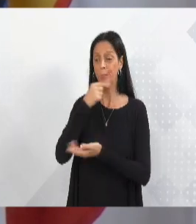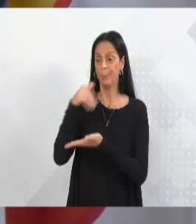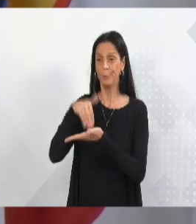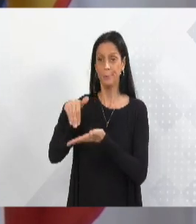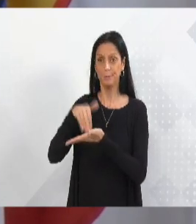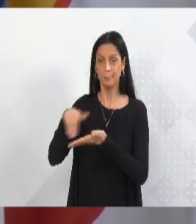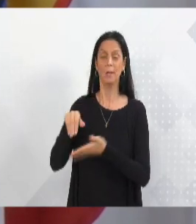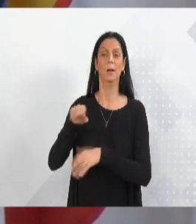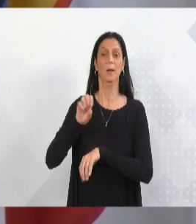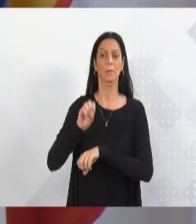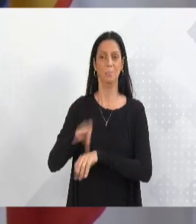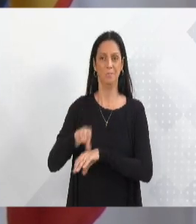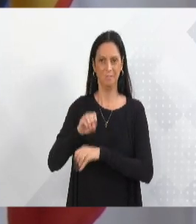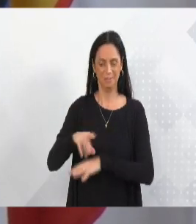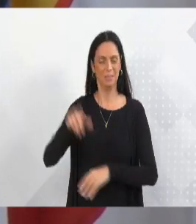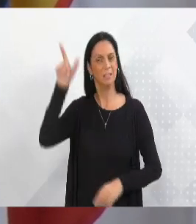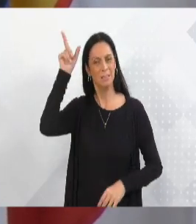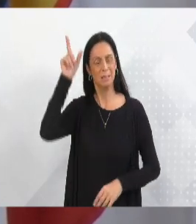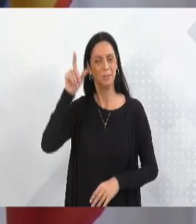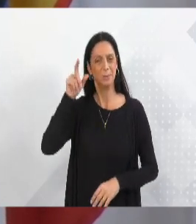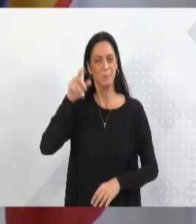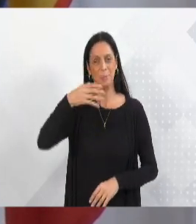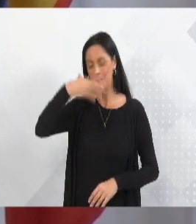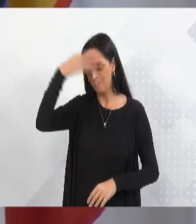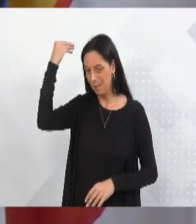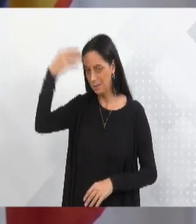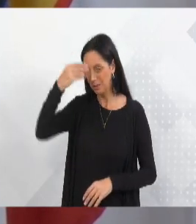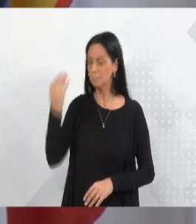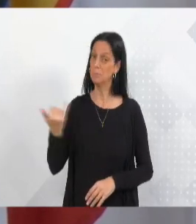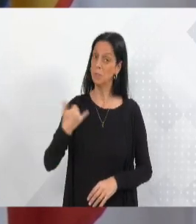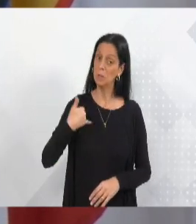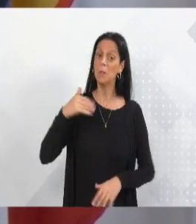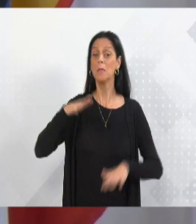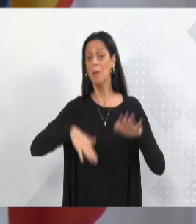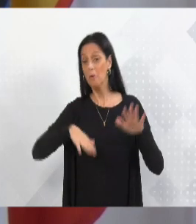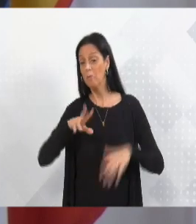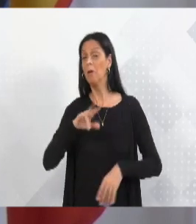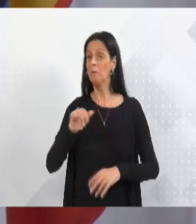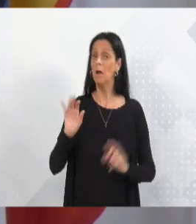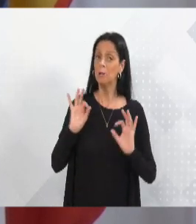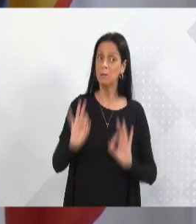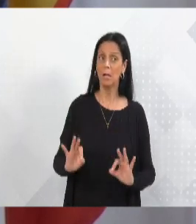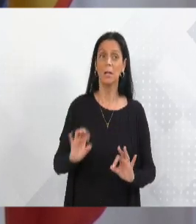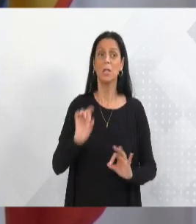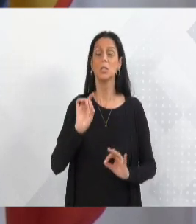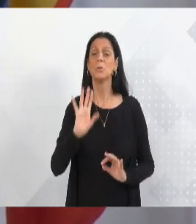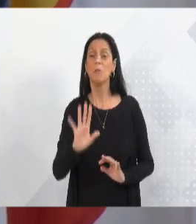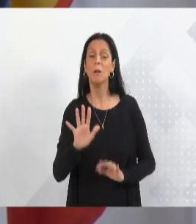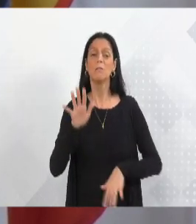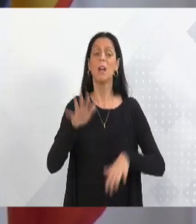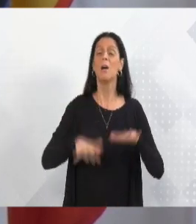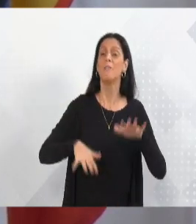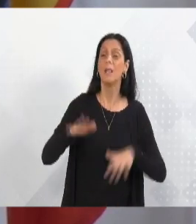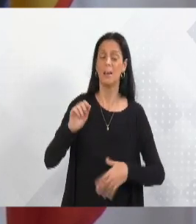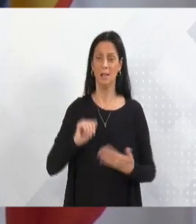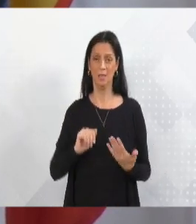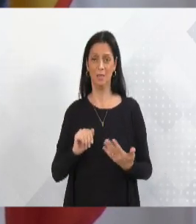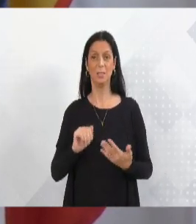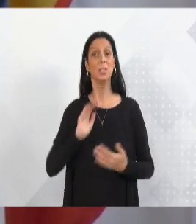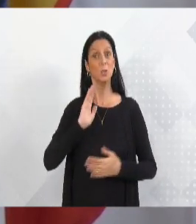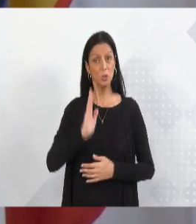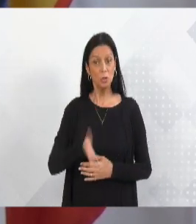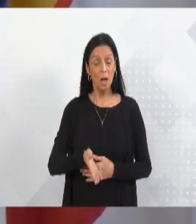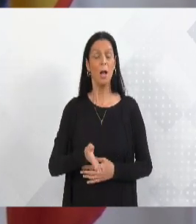de Educação, onde o mesmo também visualizou uma possibilidade, mas tudo era uma visão, tinha um entendimento, mas não tinha